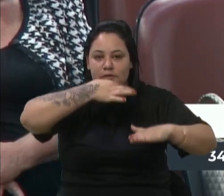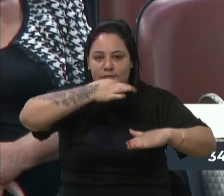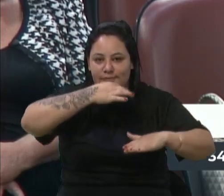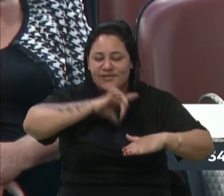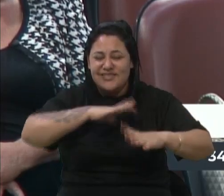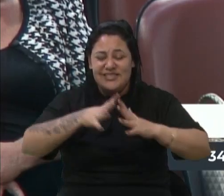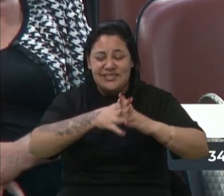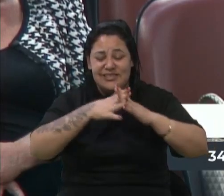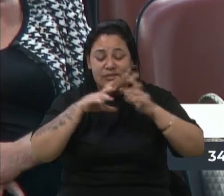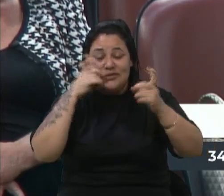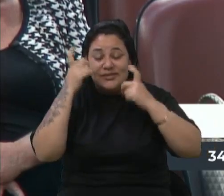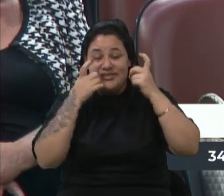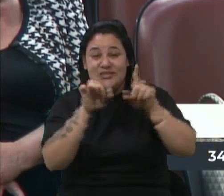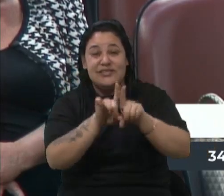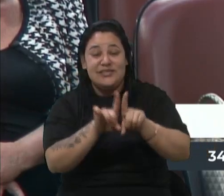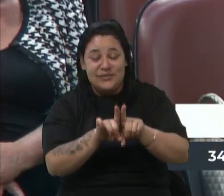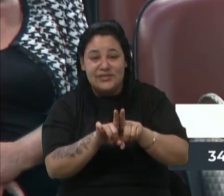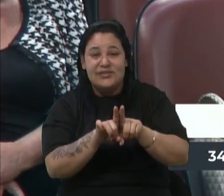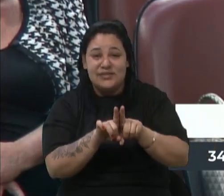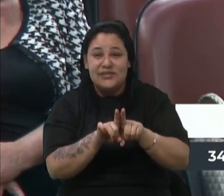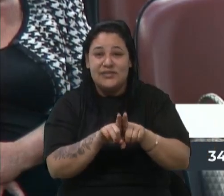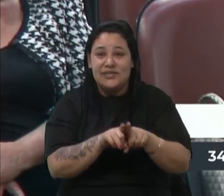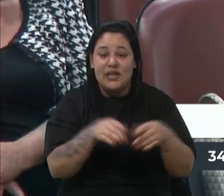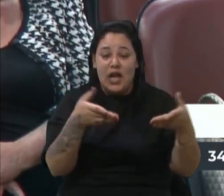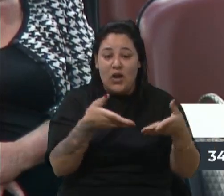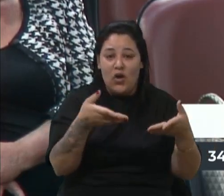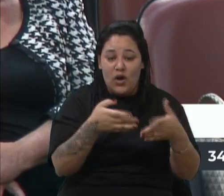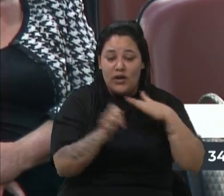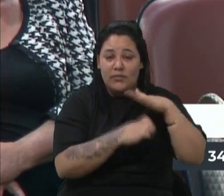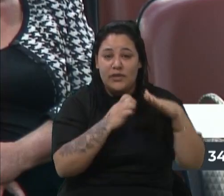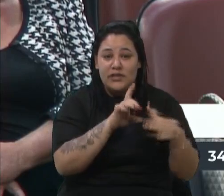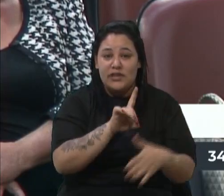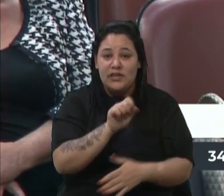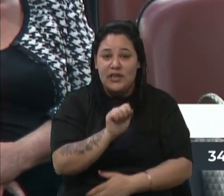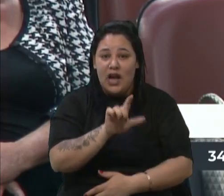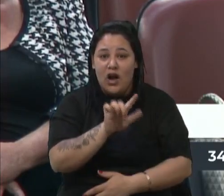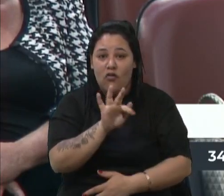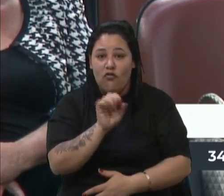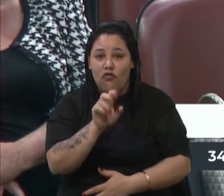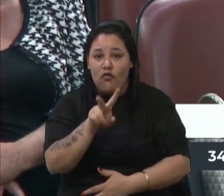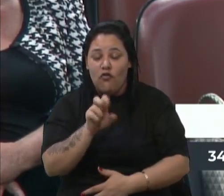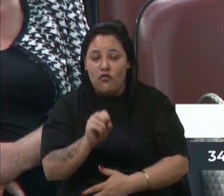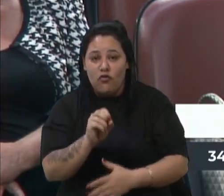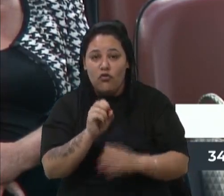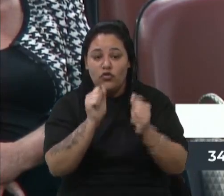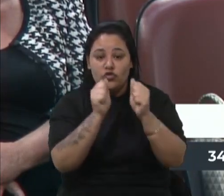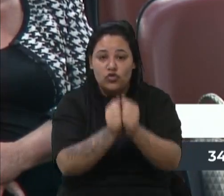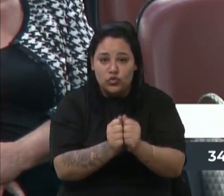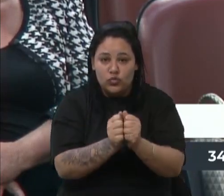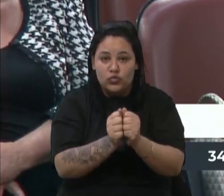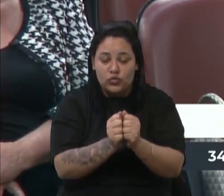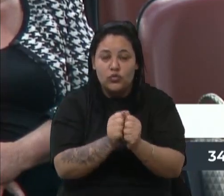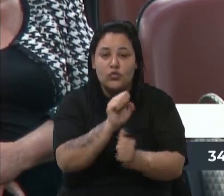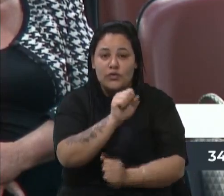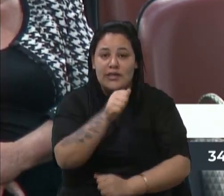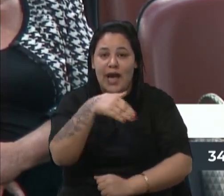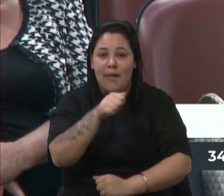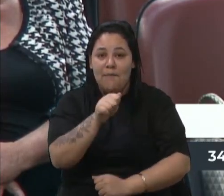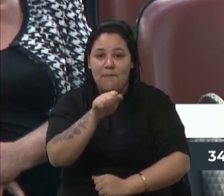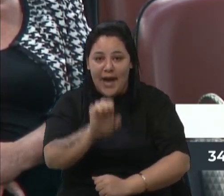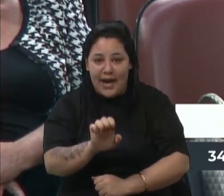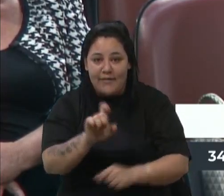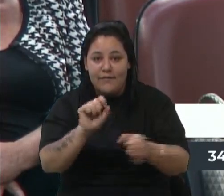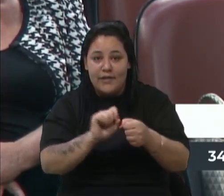transtorno e me preocupava muito e a empresa dá o fogo juntamente com essa mãe acelerar a obra graças a Deus